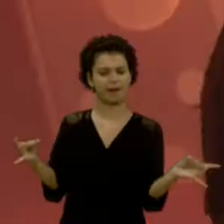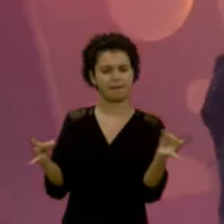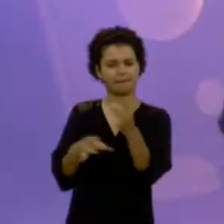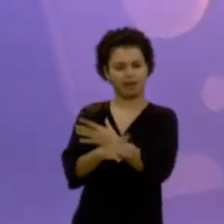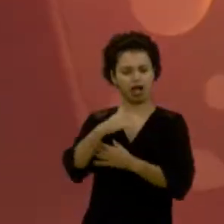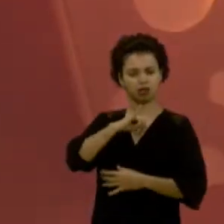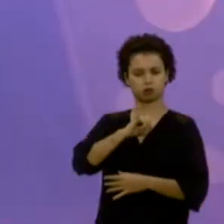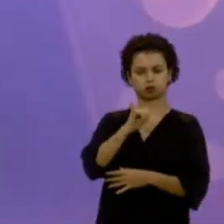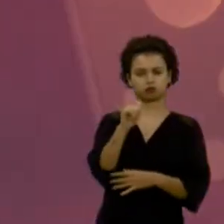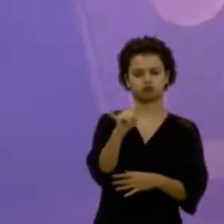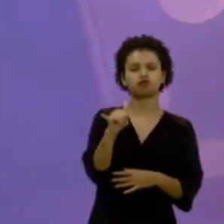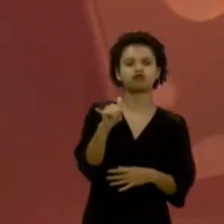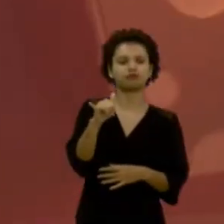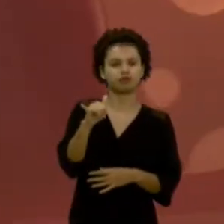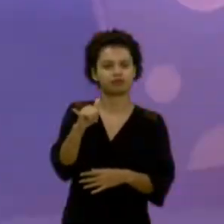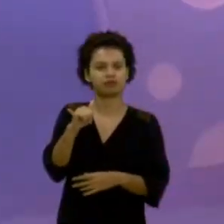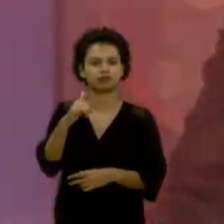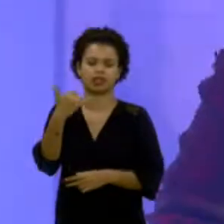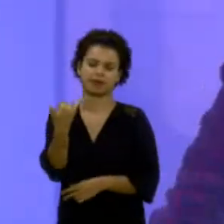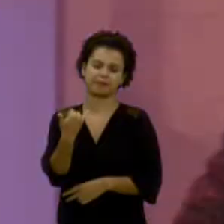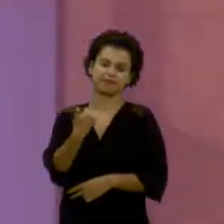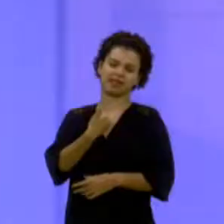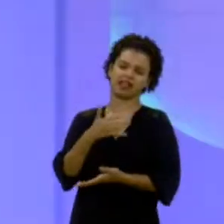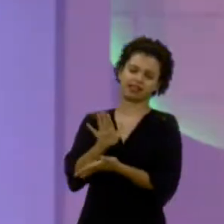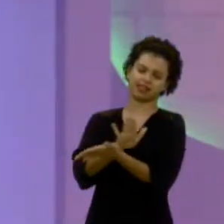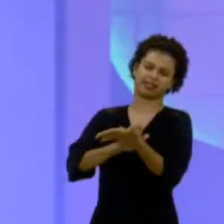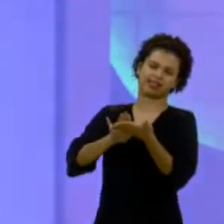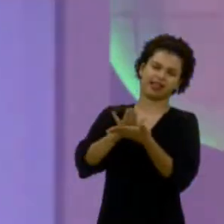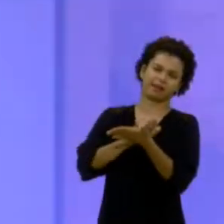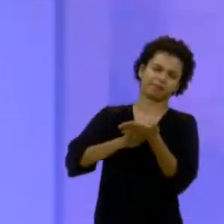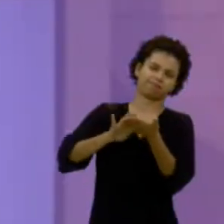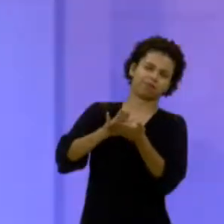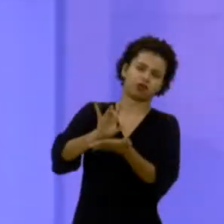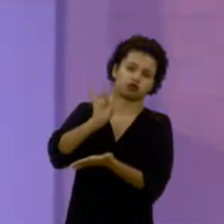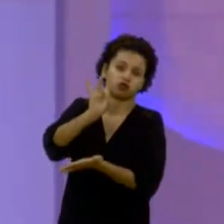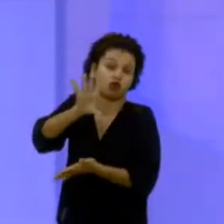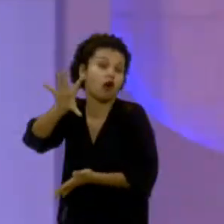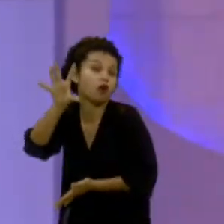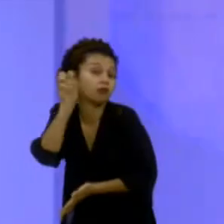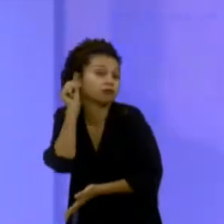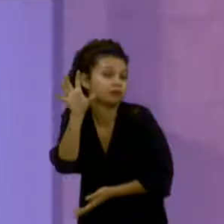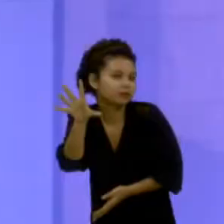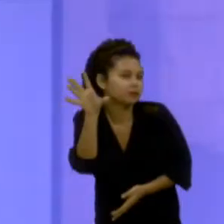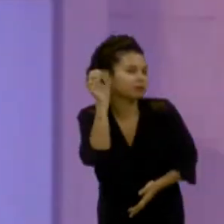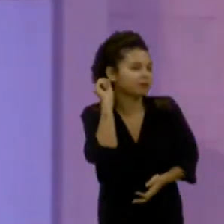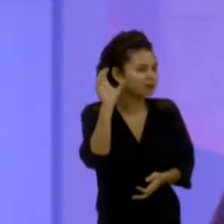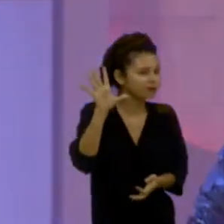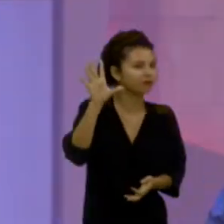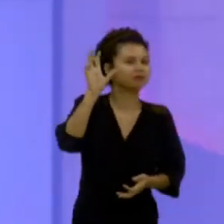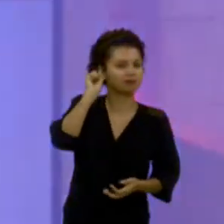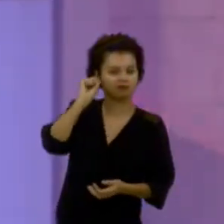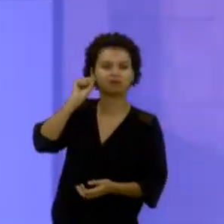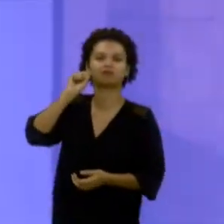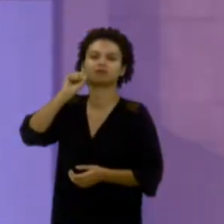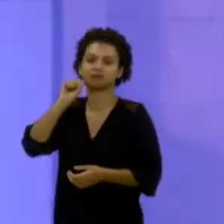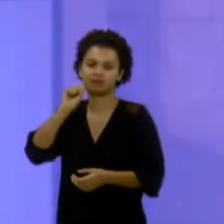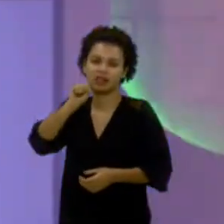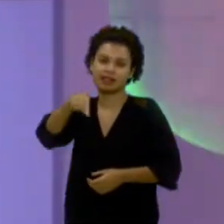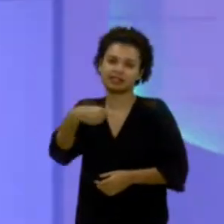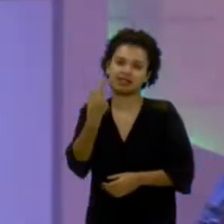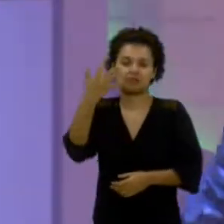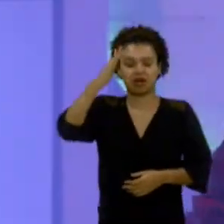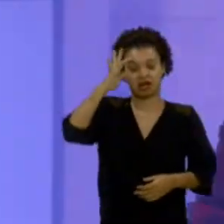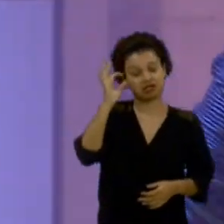dizer. Não fala nada, cê vai só ouvir. Depois decide